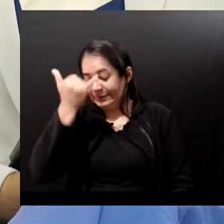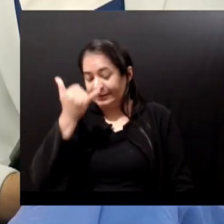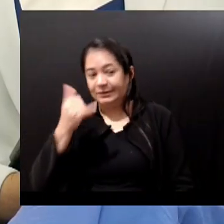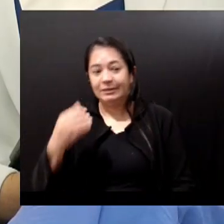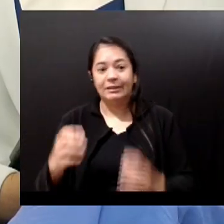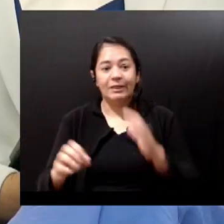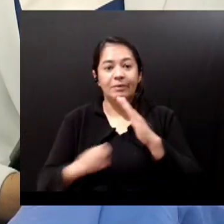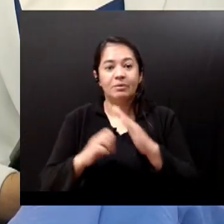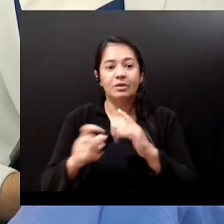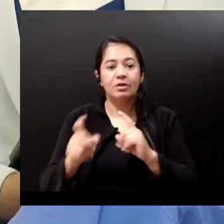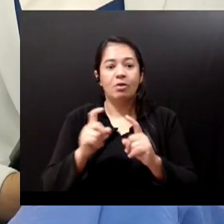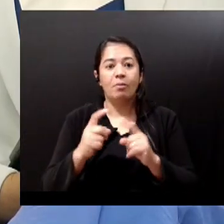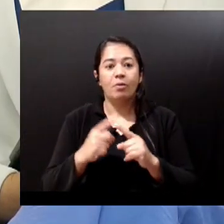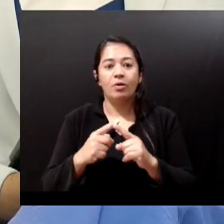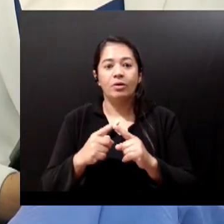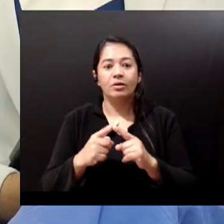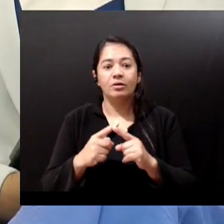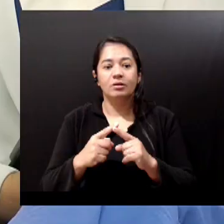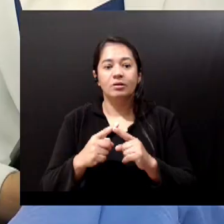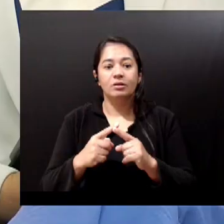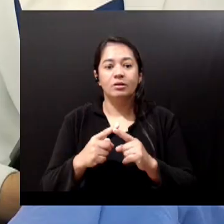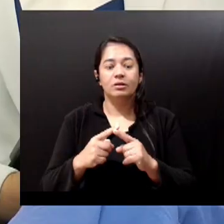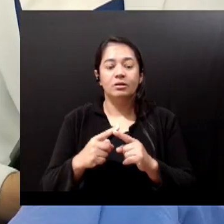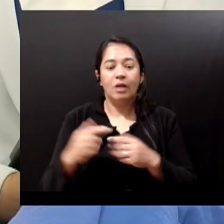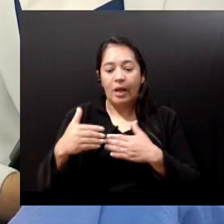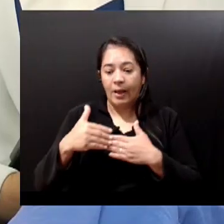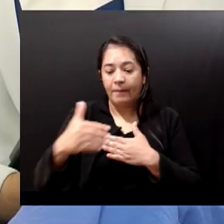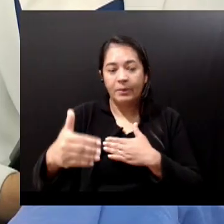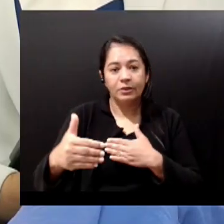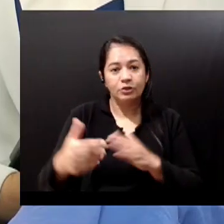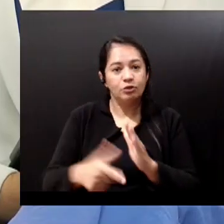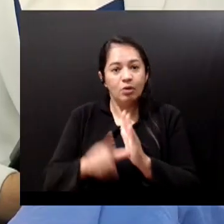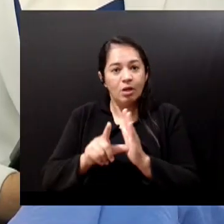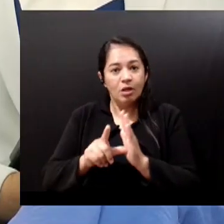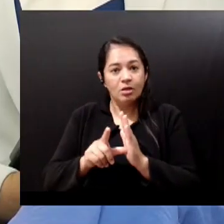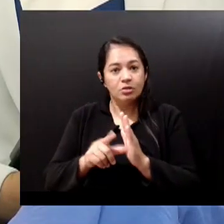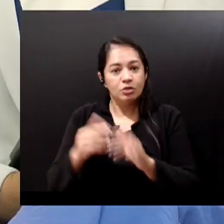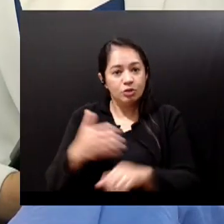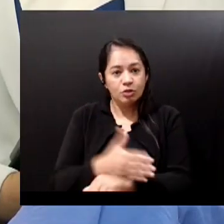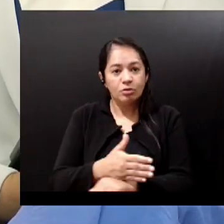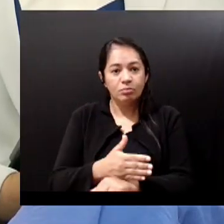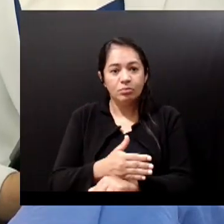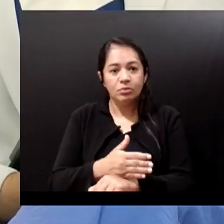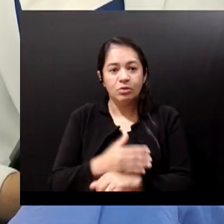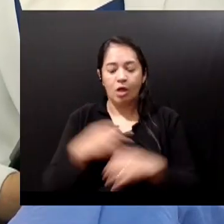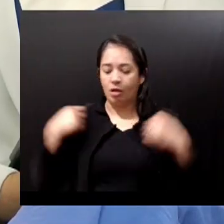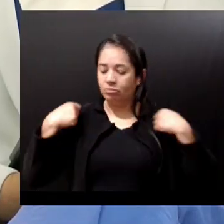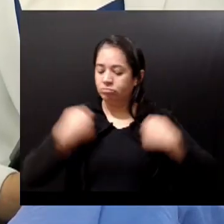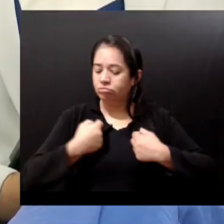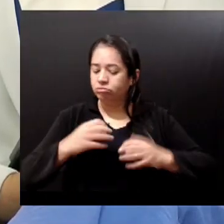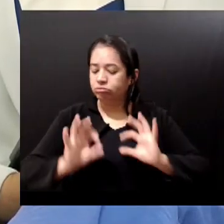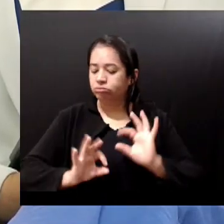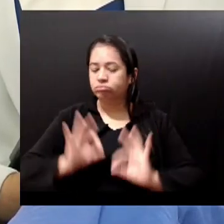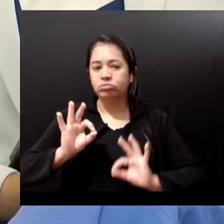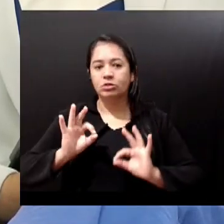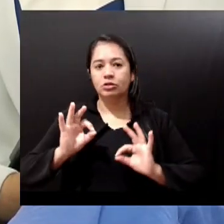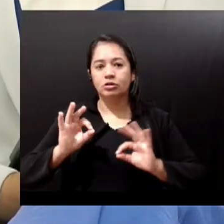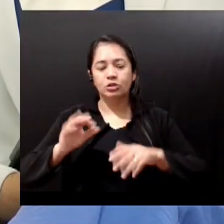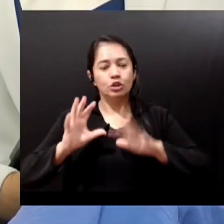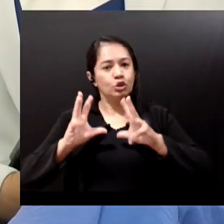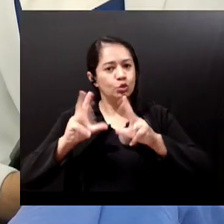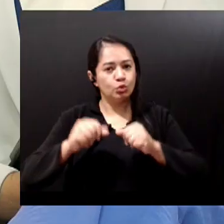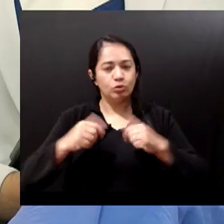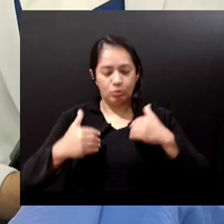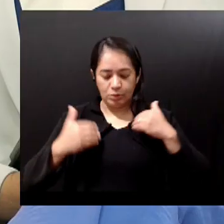se ambientizam a partir do pré, né? Antes de entrar, montar o seu terminal, a sua roupa de cima e de baixo, e aí sim a música vai te ajudar.